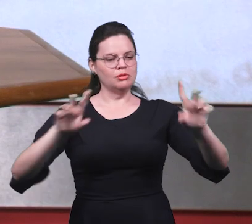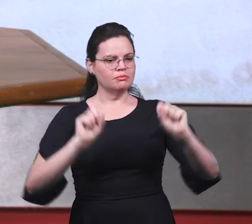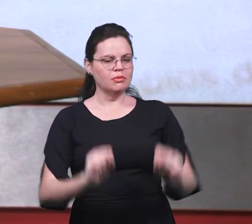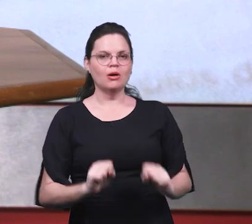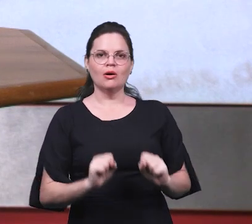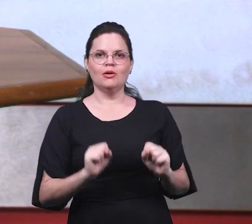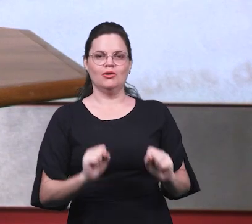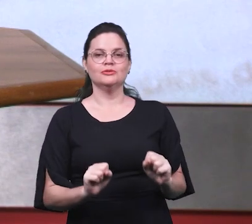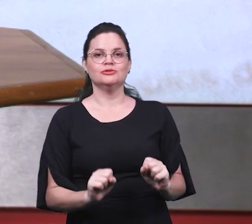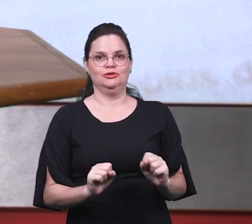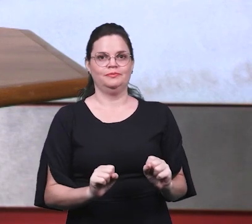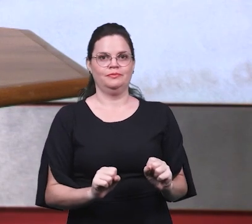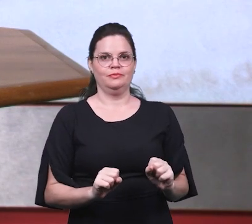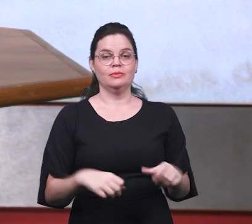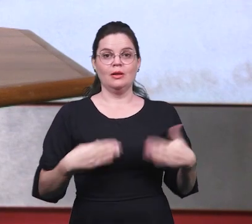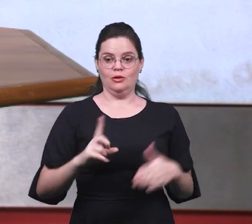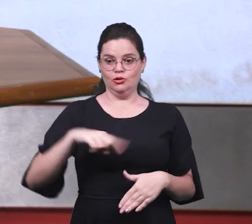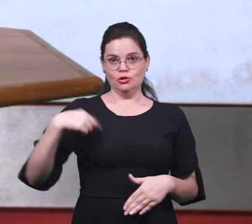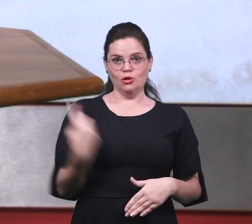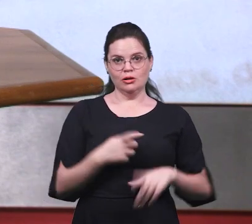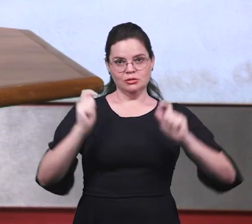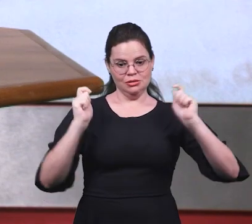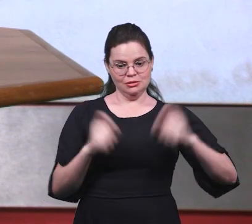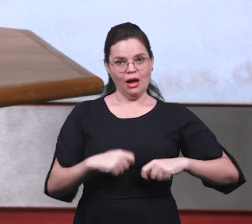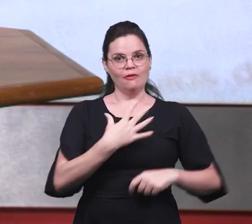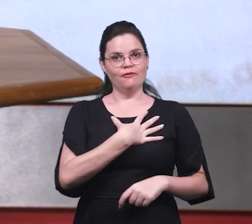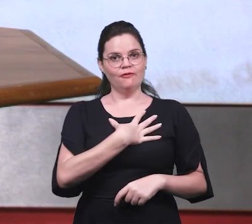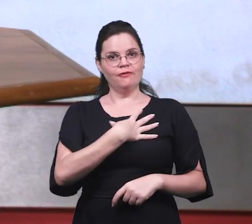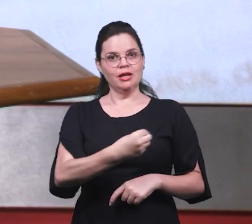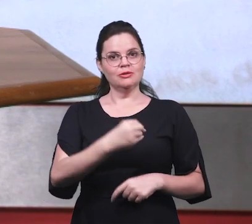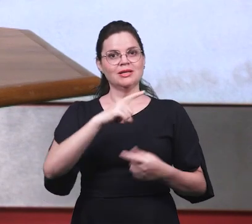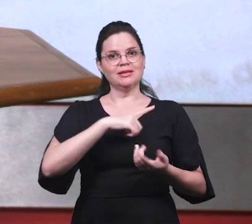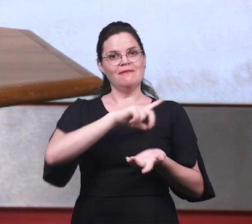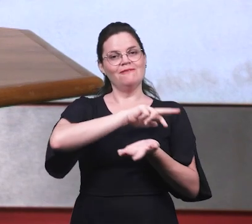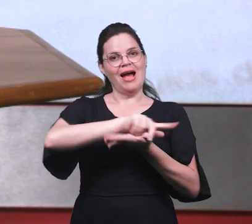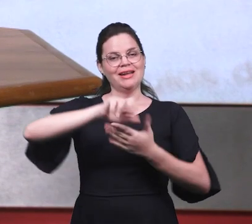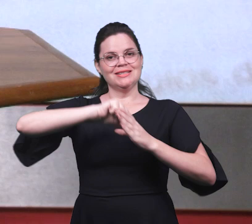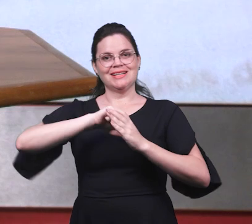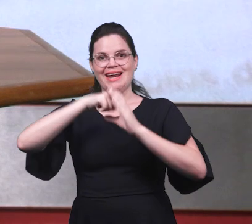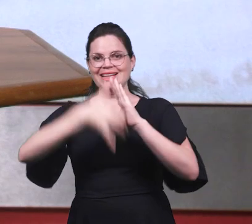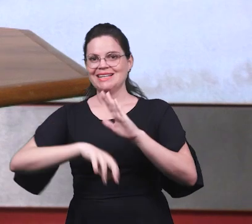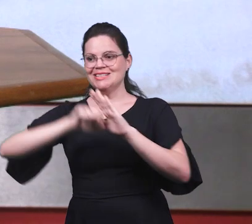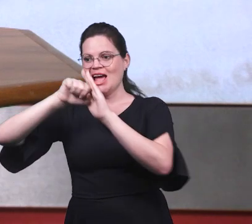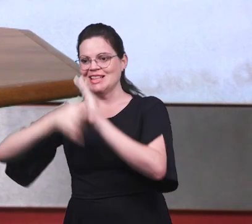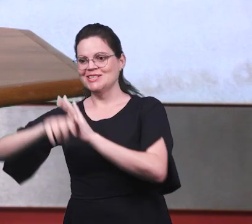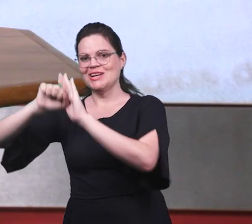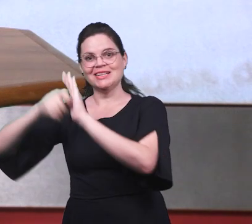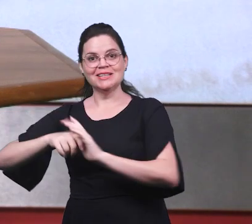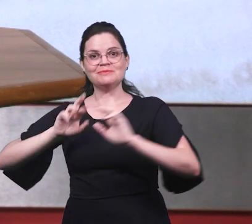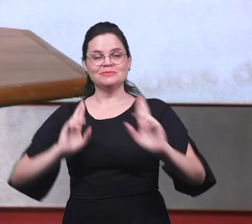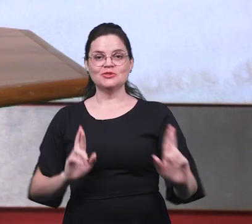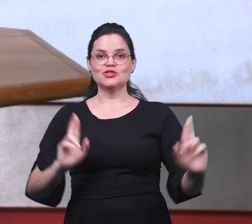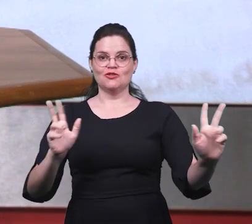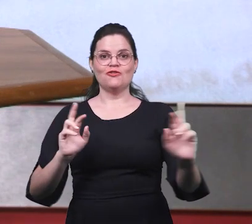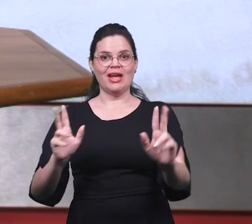A capacidade de reproduzir filhos com uma variedade de características diferentes foi